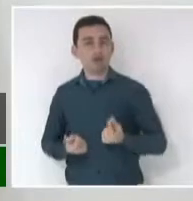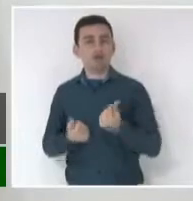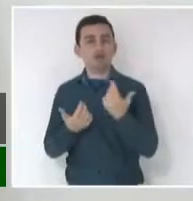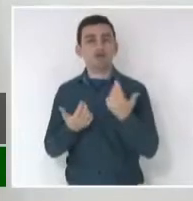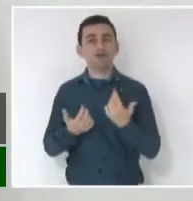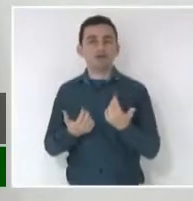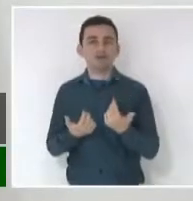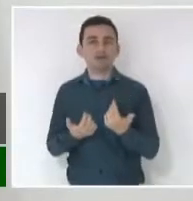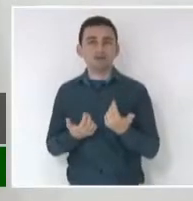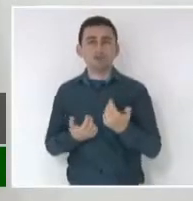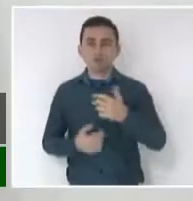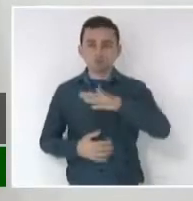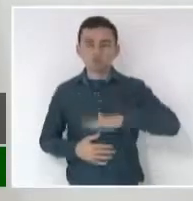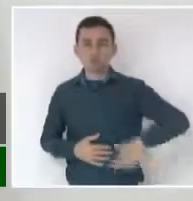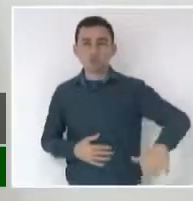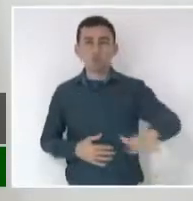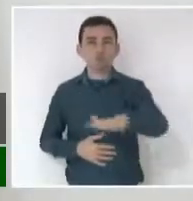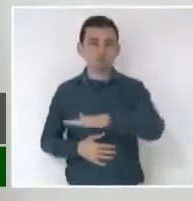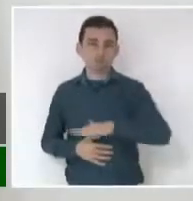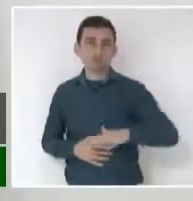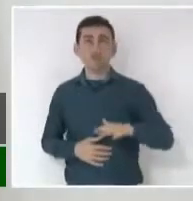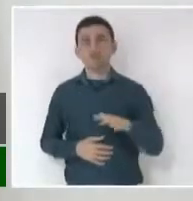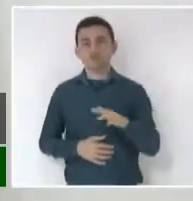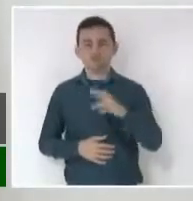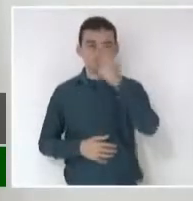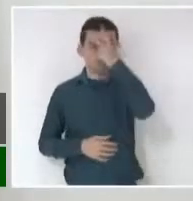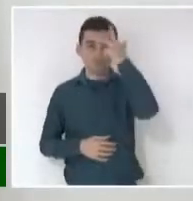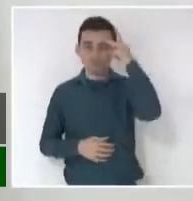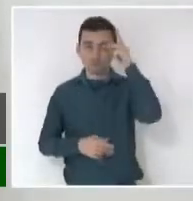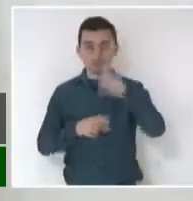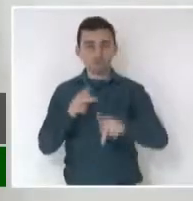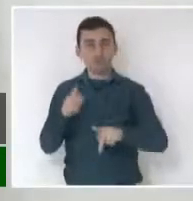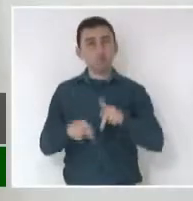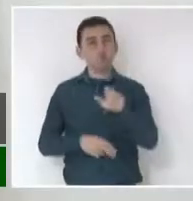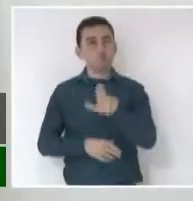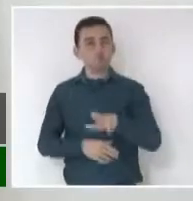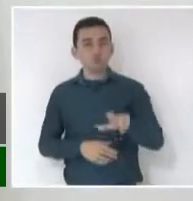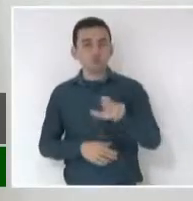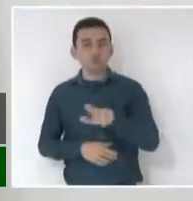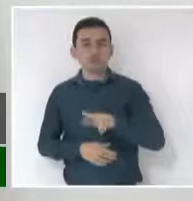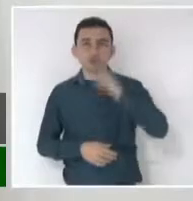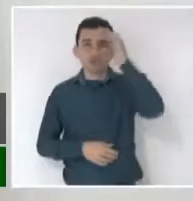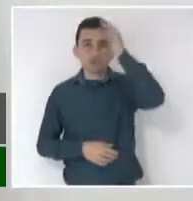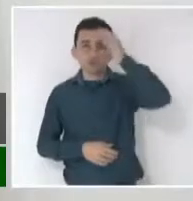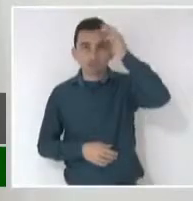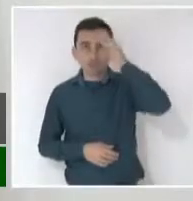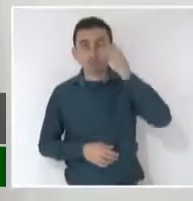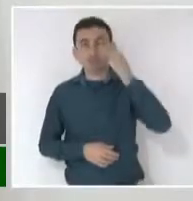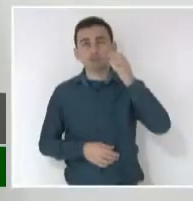todos aqueles e aquelas que o utilizarem com consciência e com sabedoria.